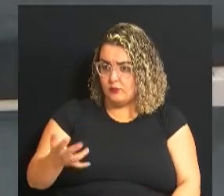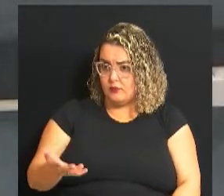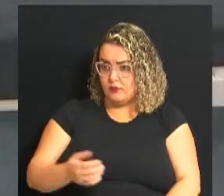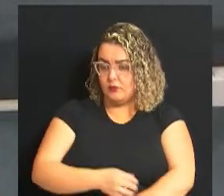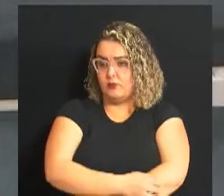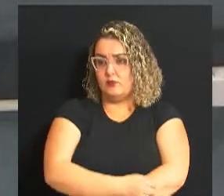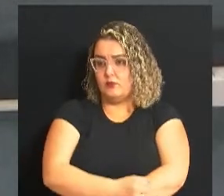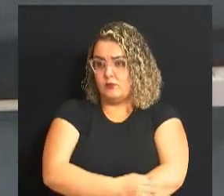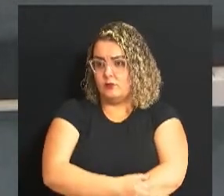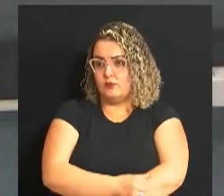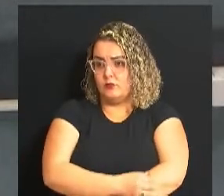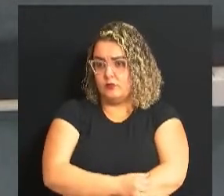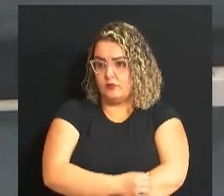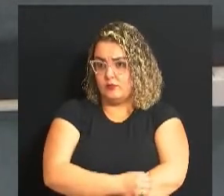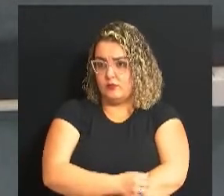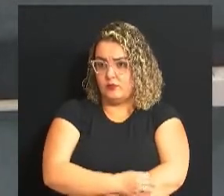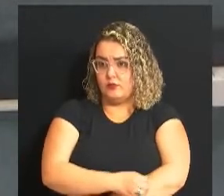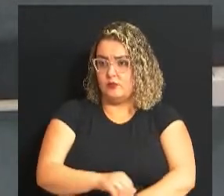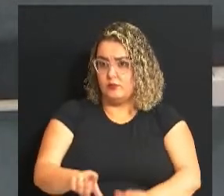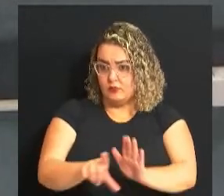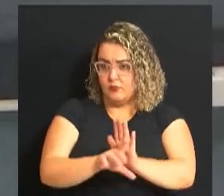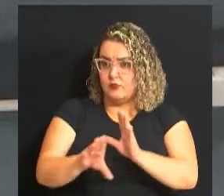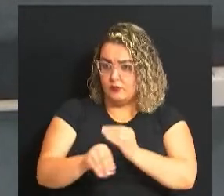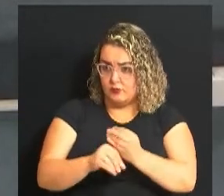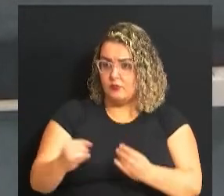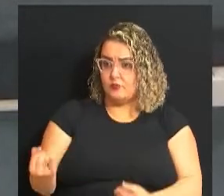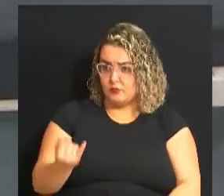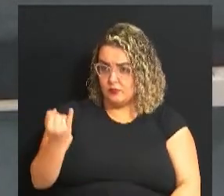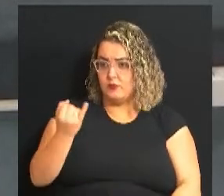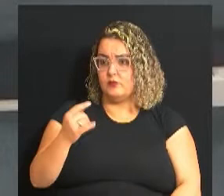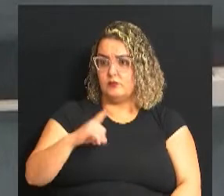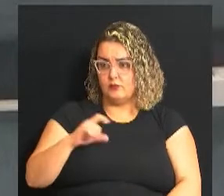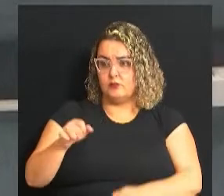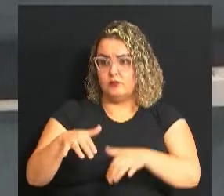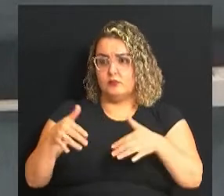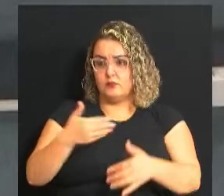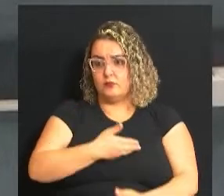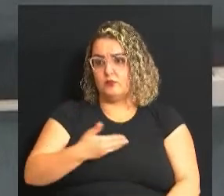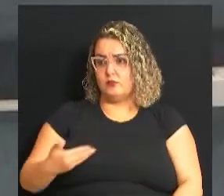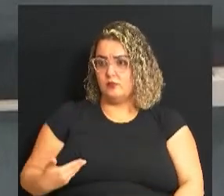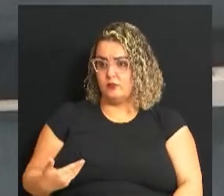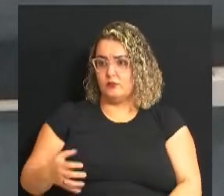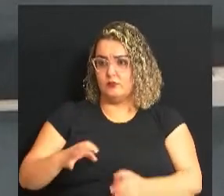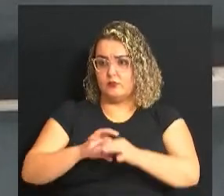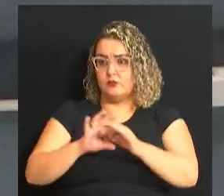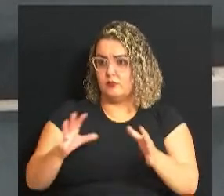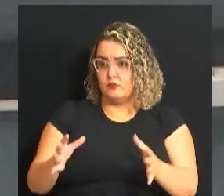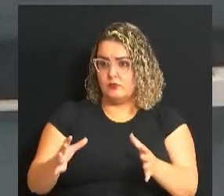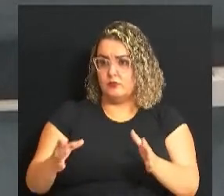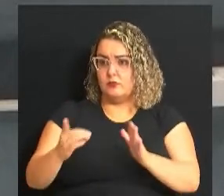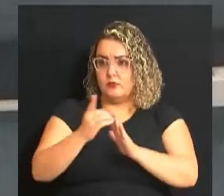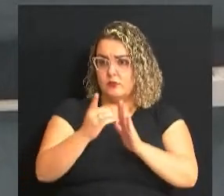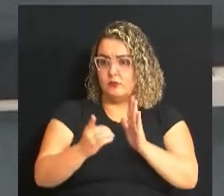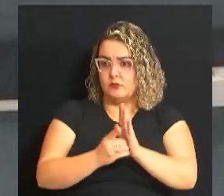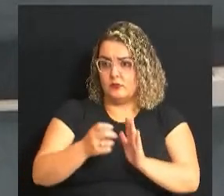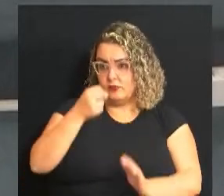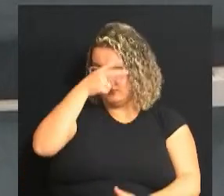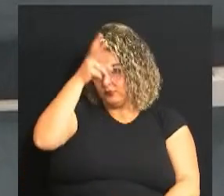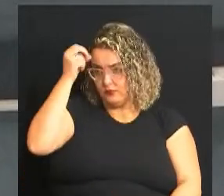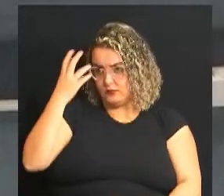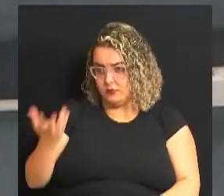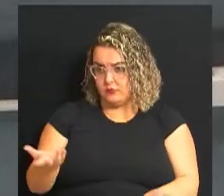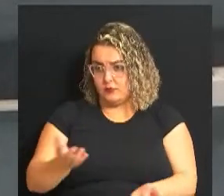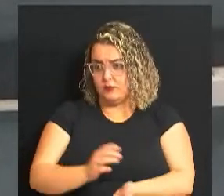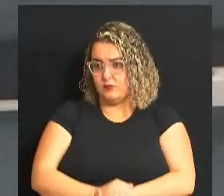a lei complementar é muito importante, ela tem que ter audiência pública, só que está deixando tudo para o decreto do prefeito. A